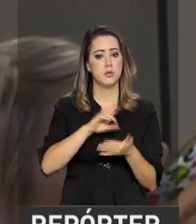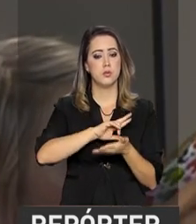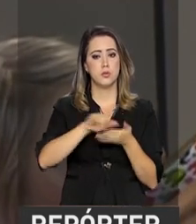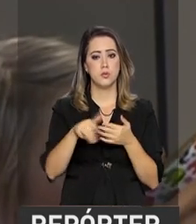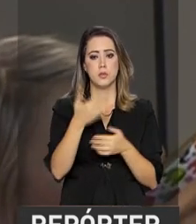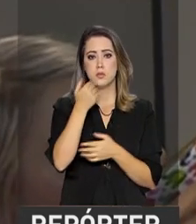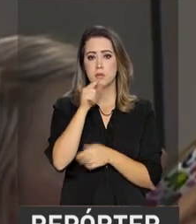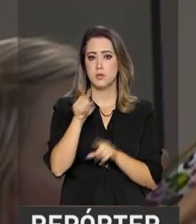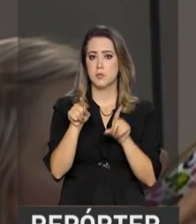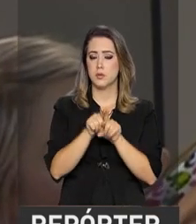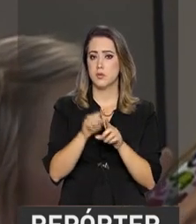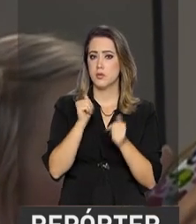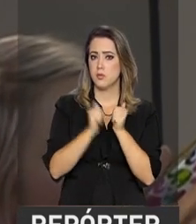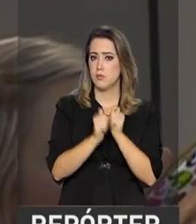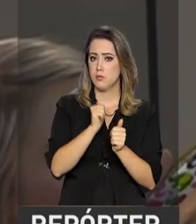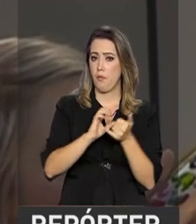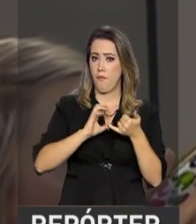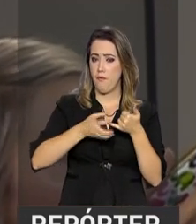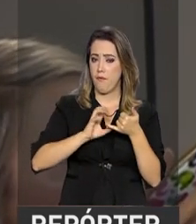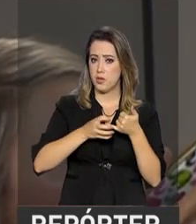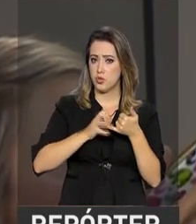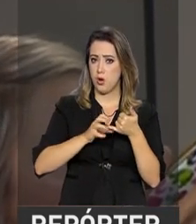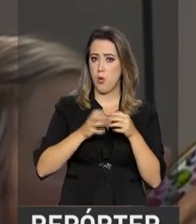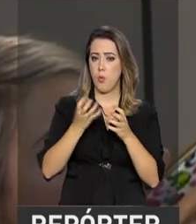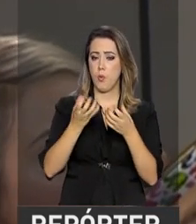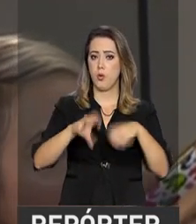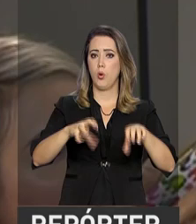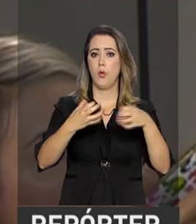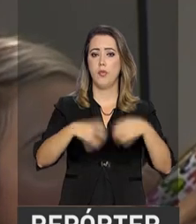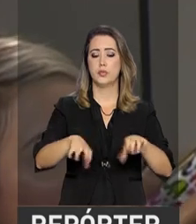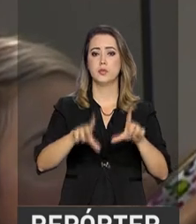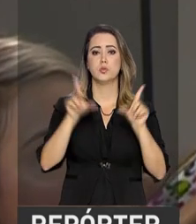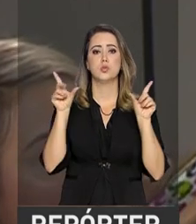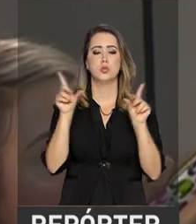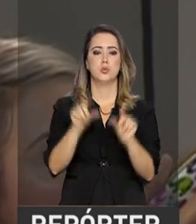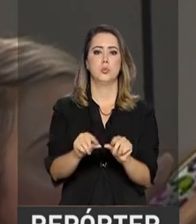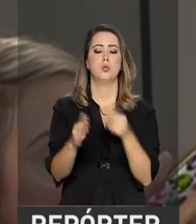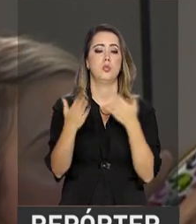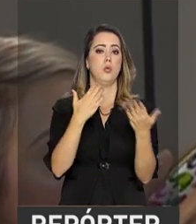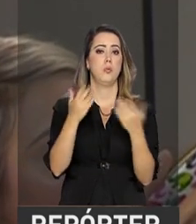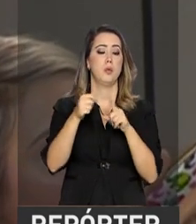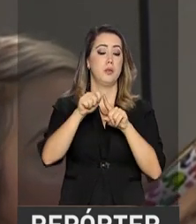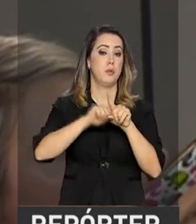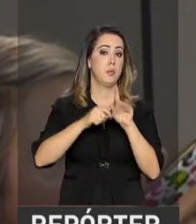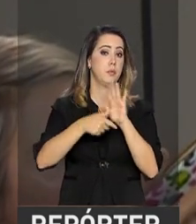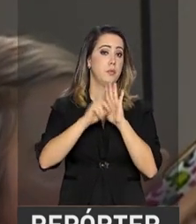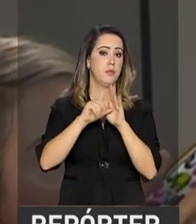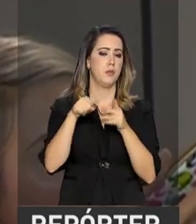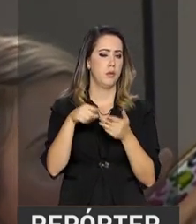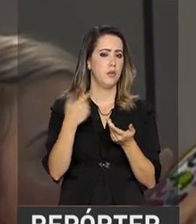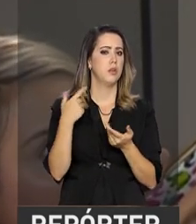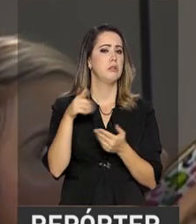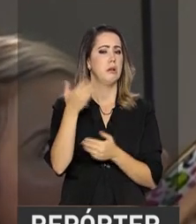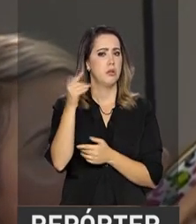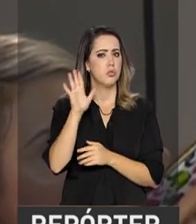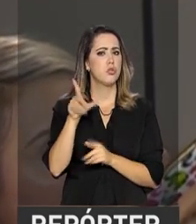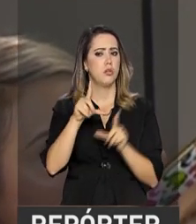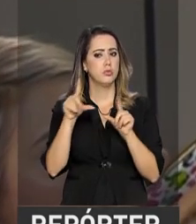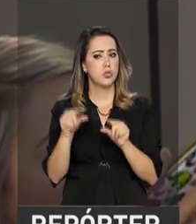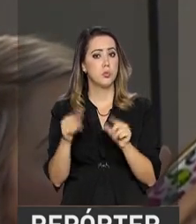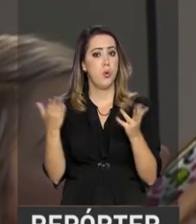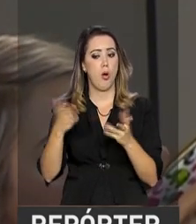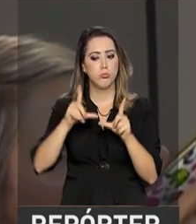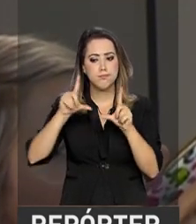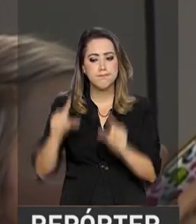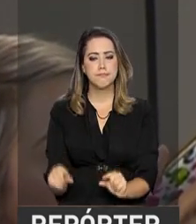por exemplo o feijão e os ovos eles vieram queda em relação ao mês anterior em novo dia quero essa queda se acentuou